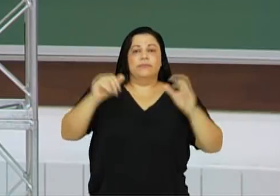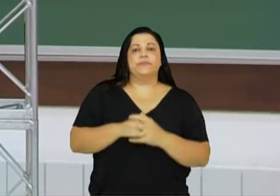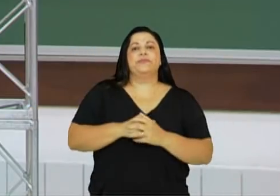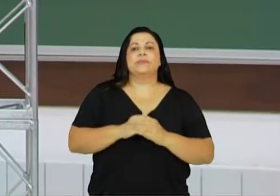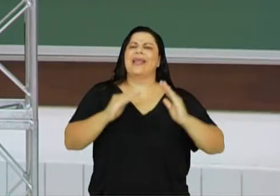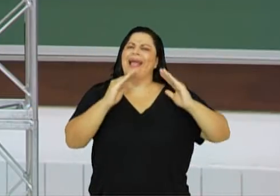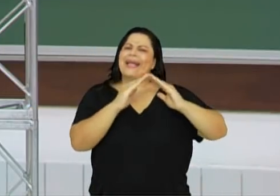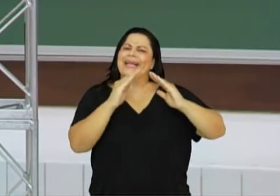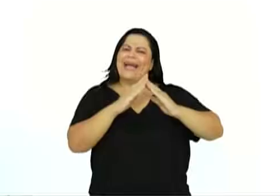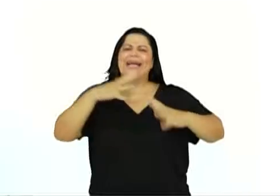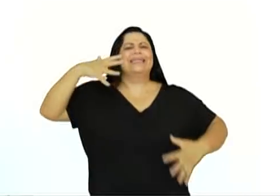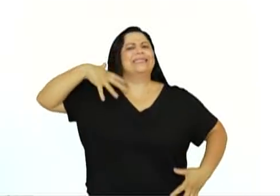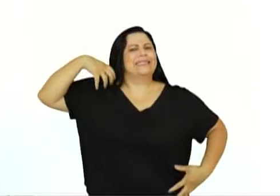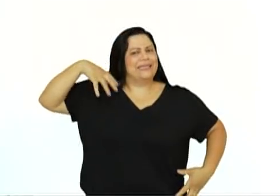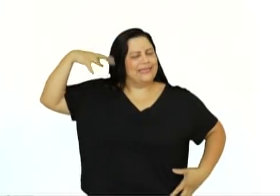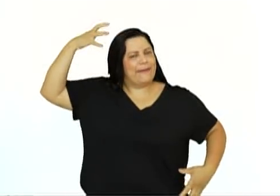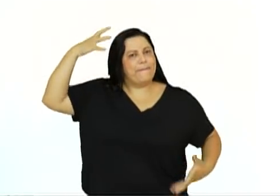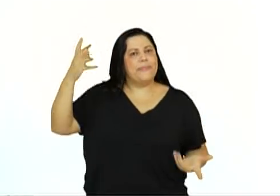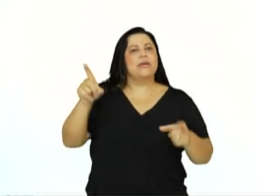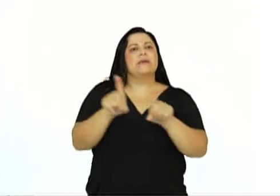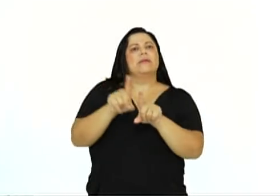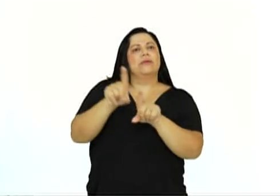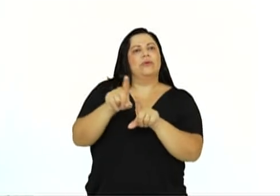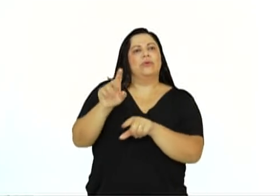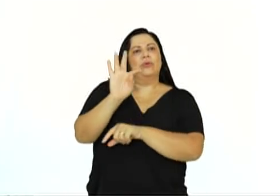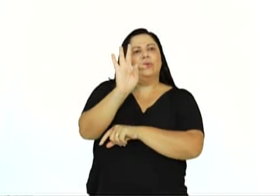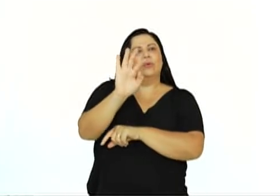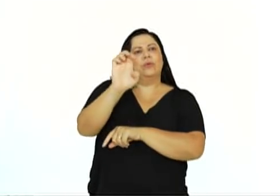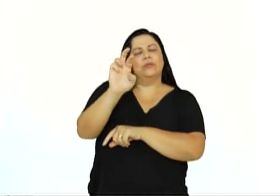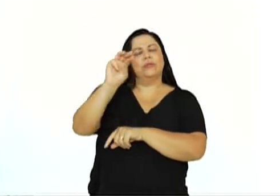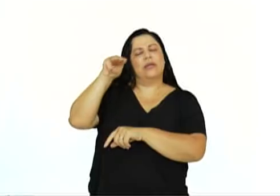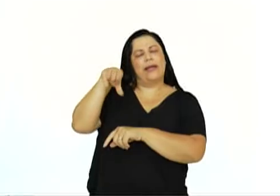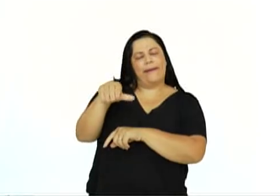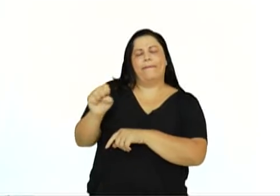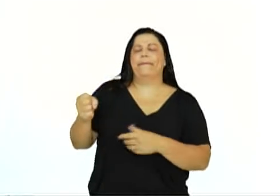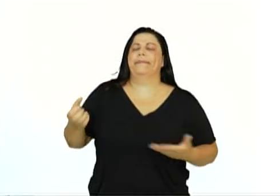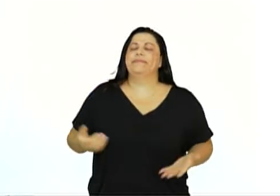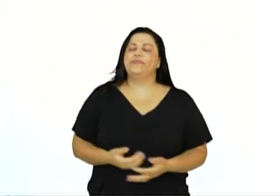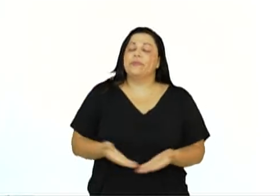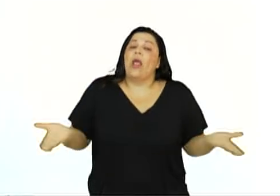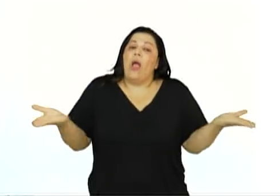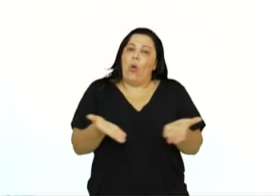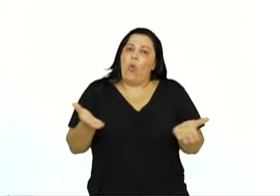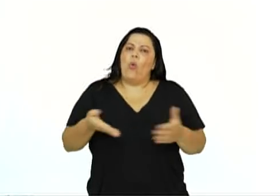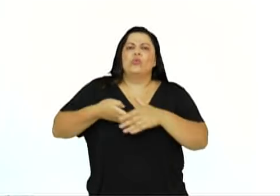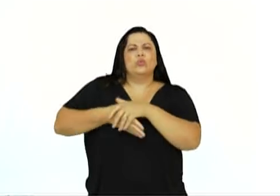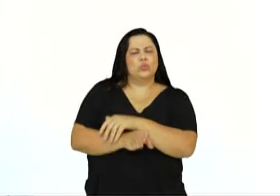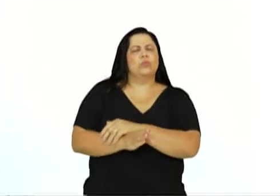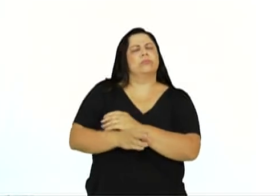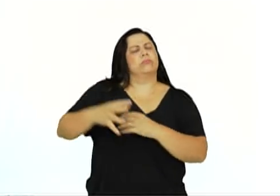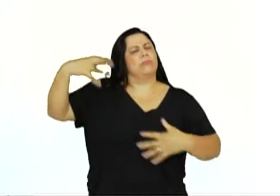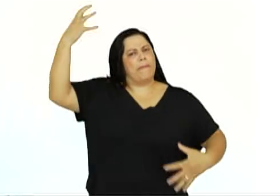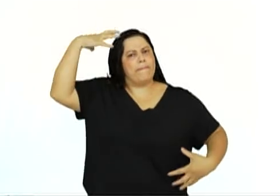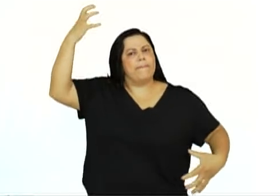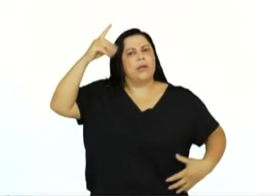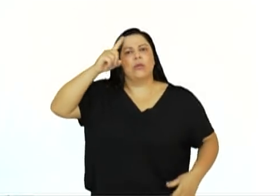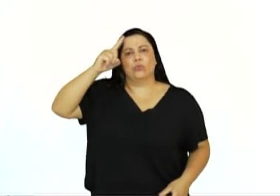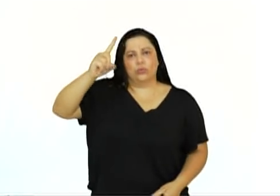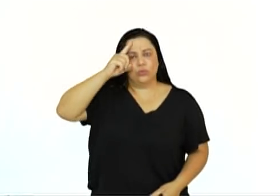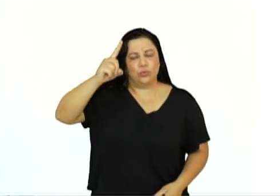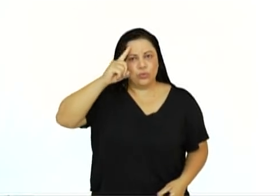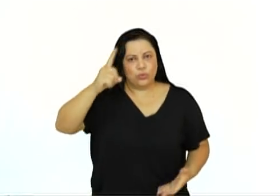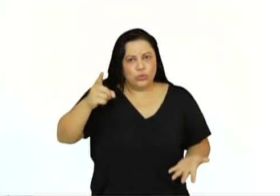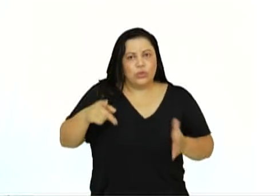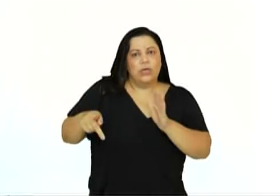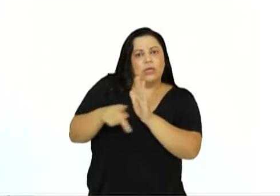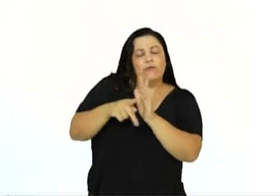termas, tá? Hoje em dia a gente tem o hábito de tomar um banho diário, né? E esse hábito do banho diário é um hábito que nós herdamos